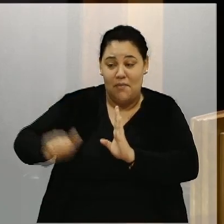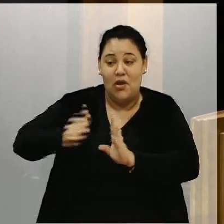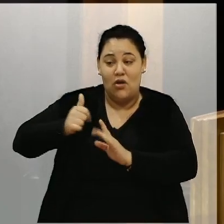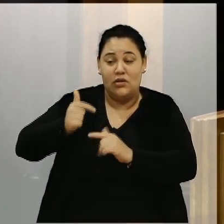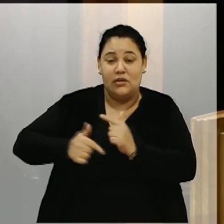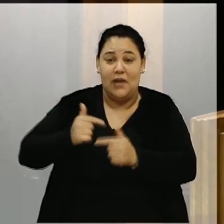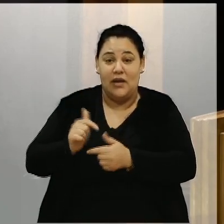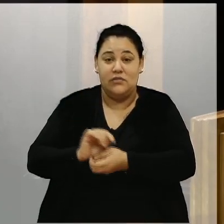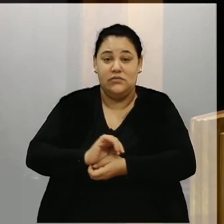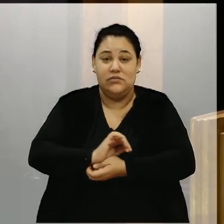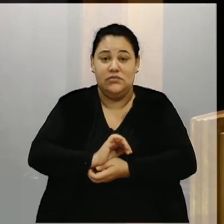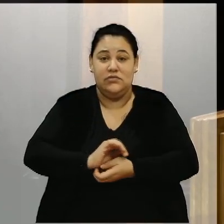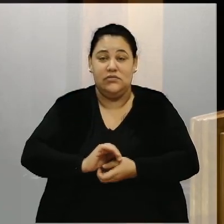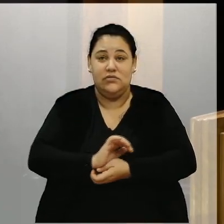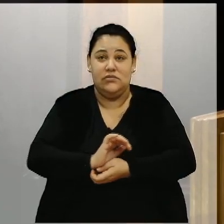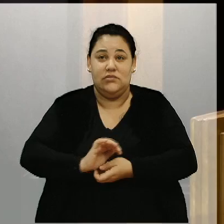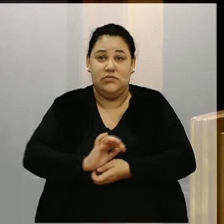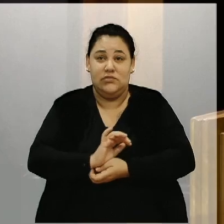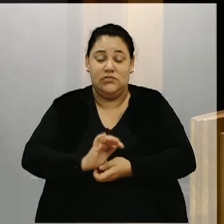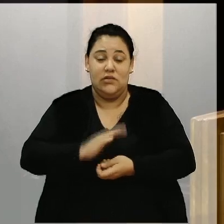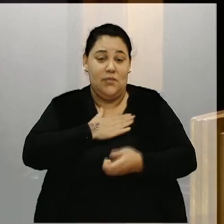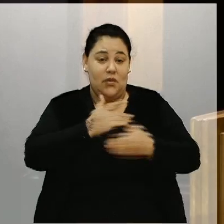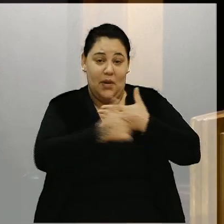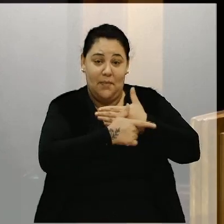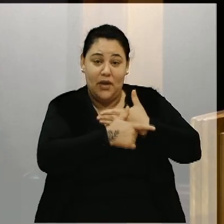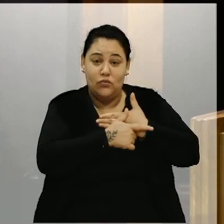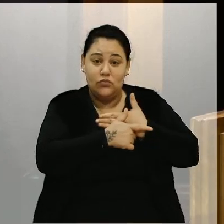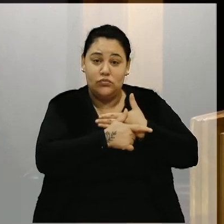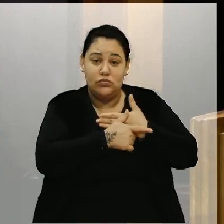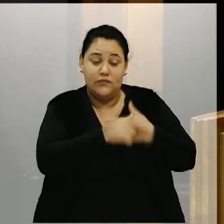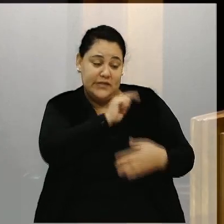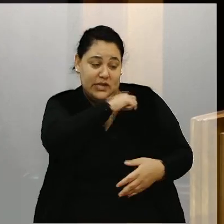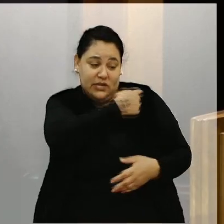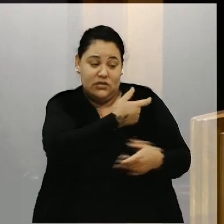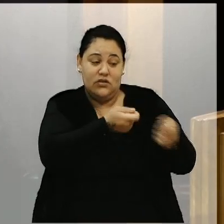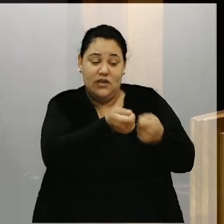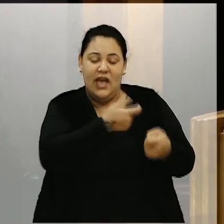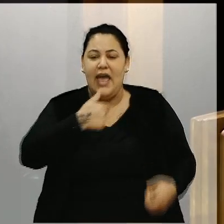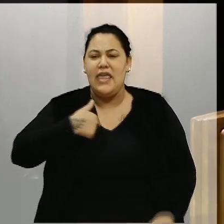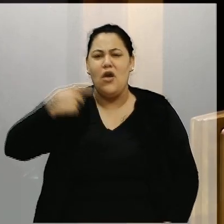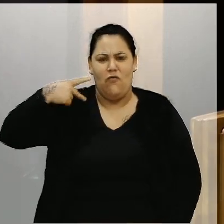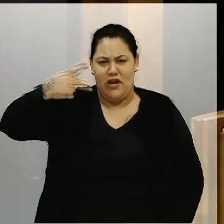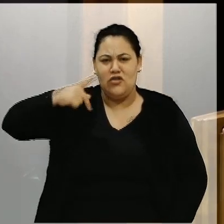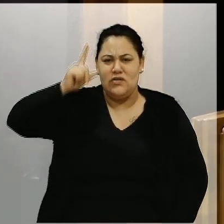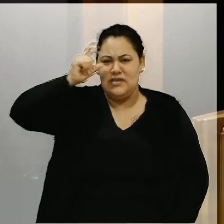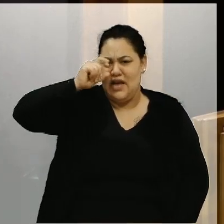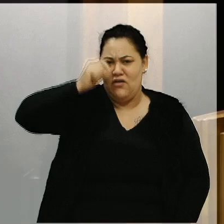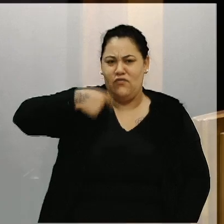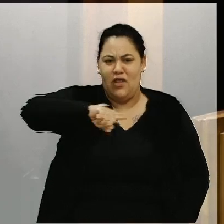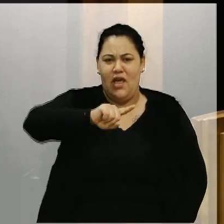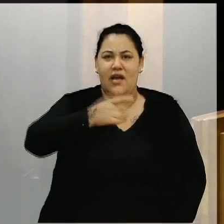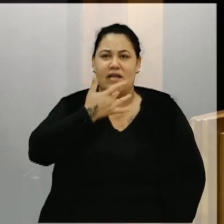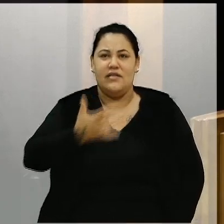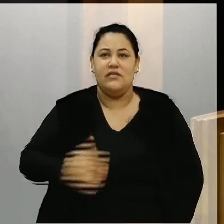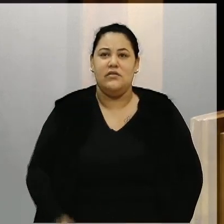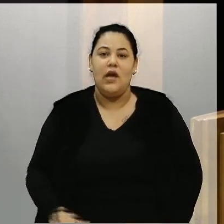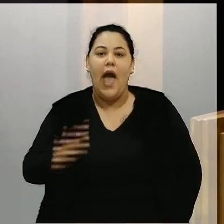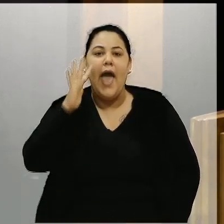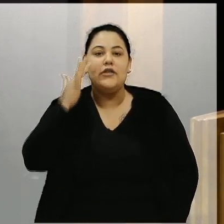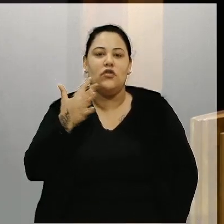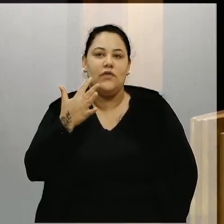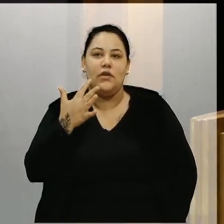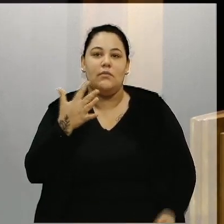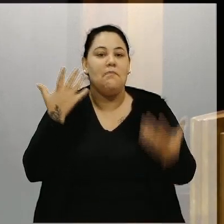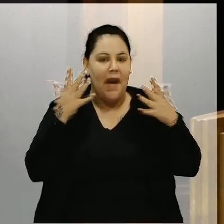Esse é o nosso papel aqui. Fiscalizar para corrigir. Aí os cálculos foi lá, resolveram de tarde. Parabéns, era o mínimo que eu